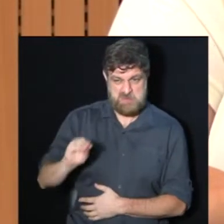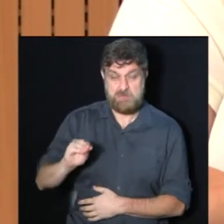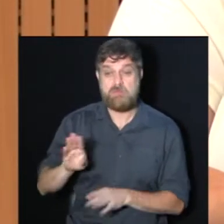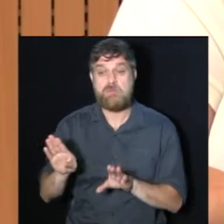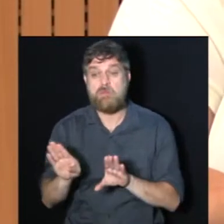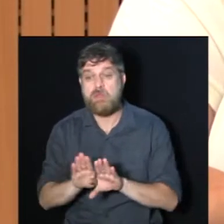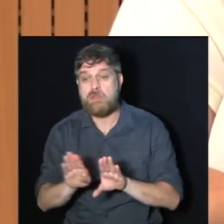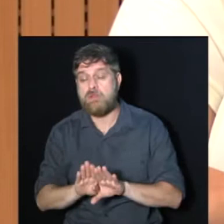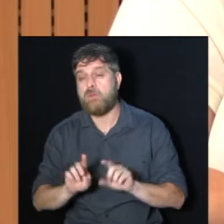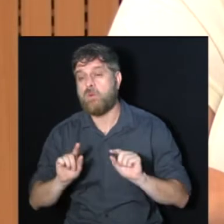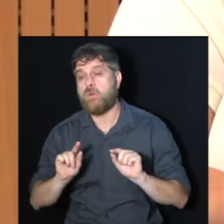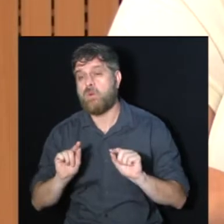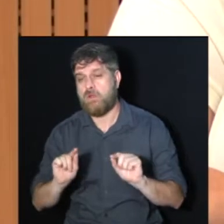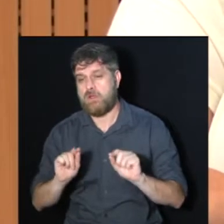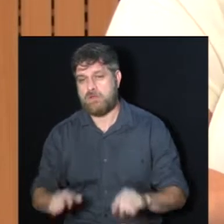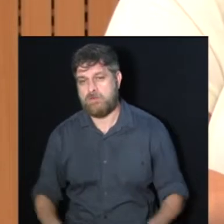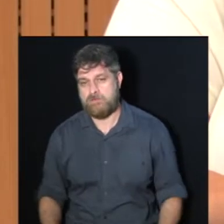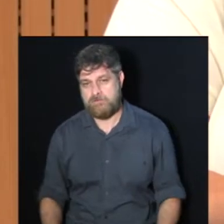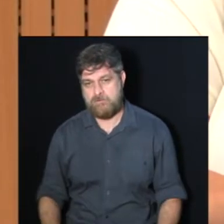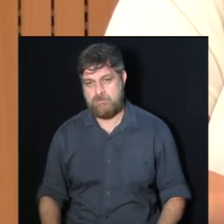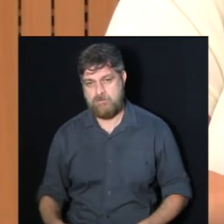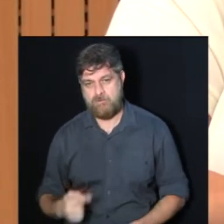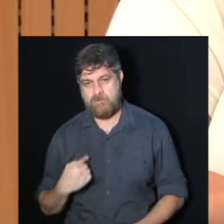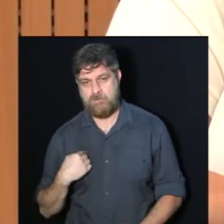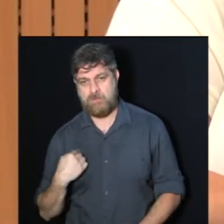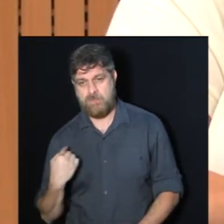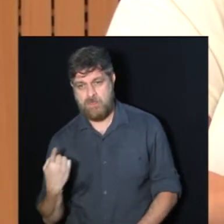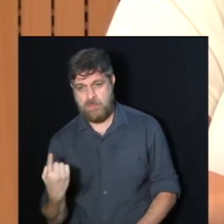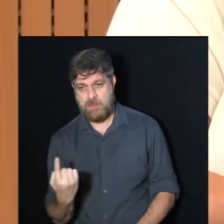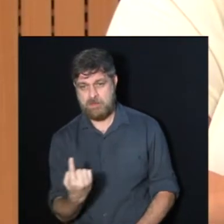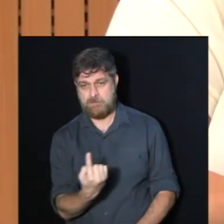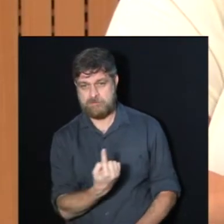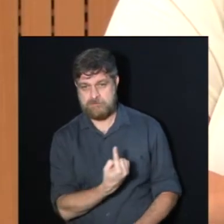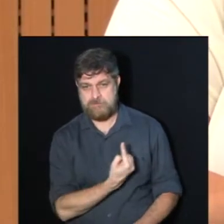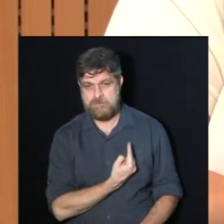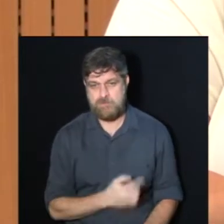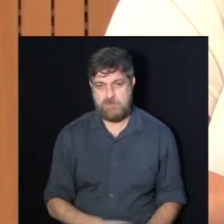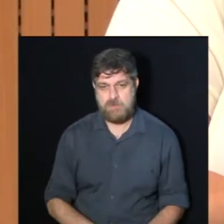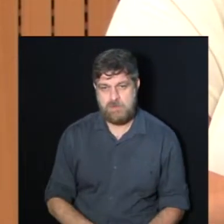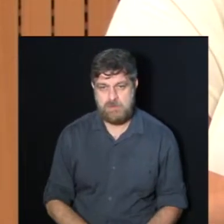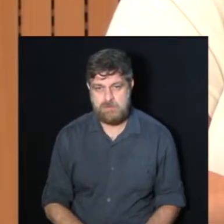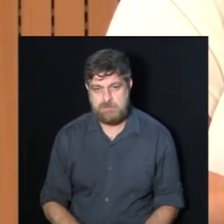outro lado, a gente, quando está na